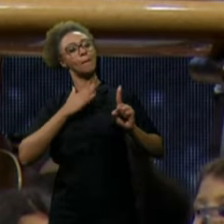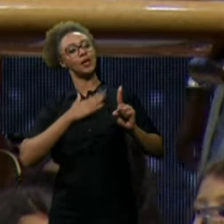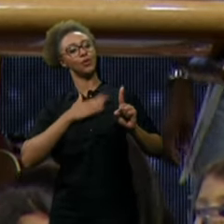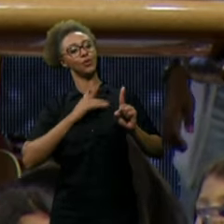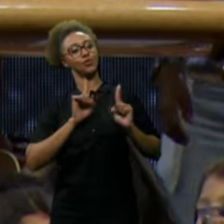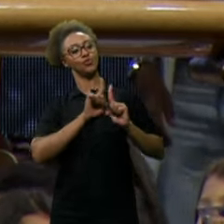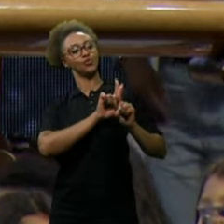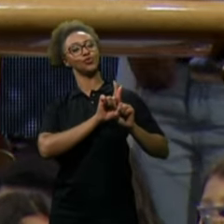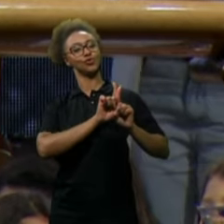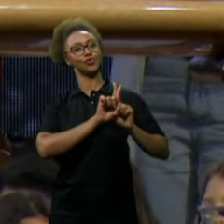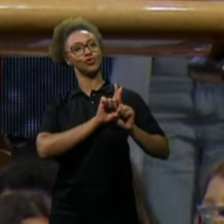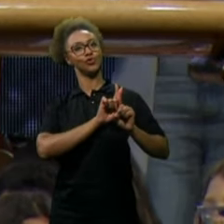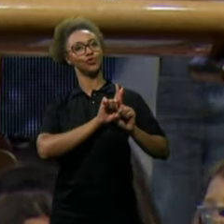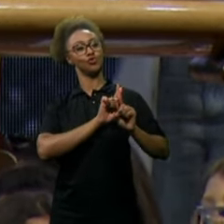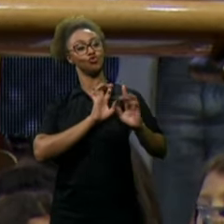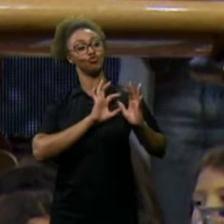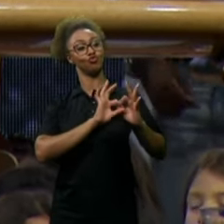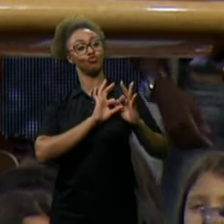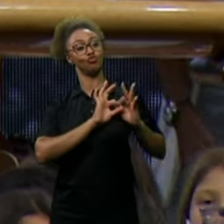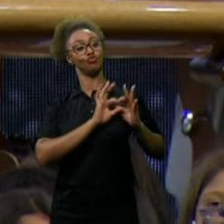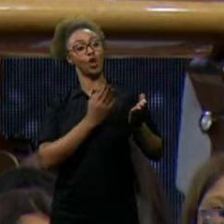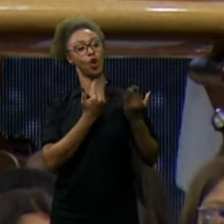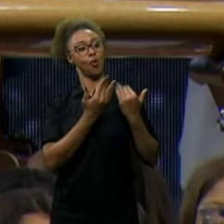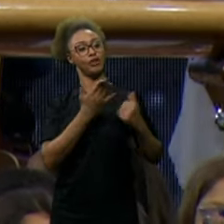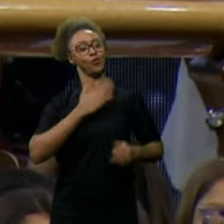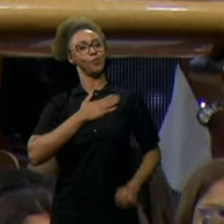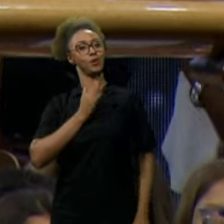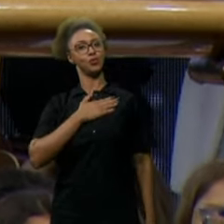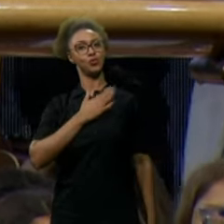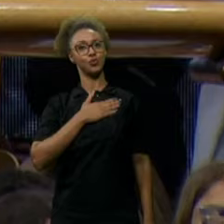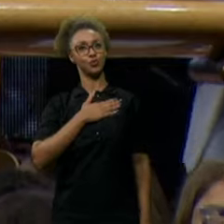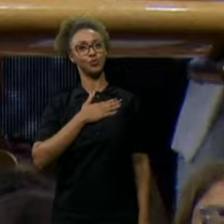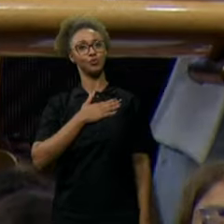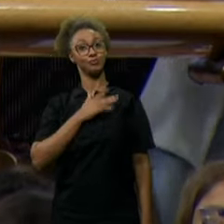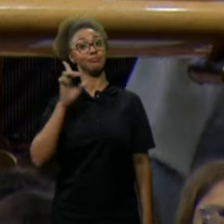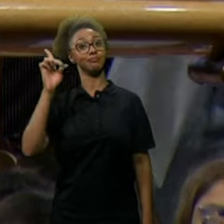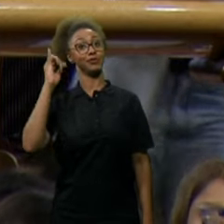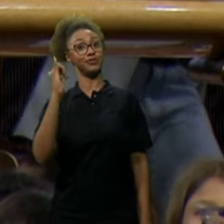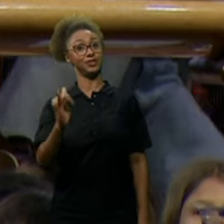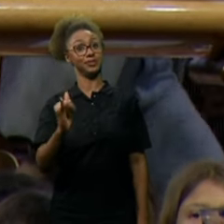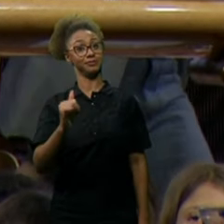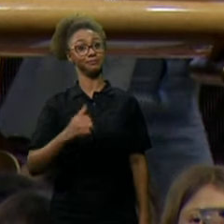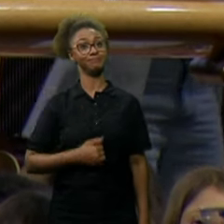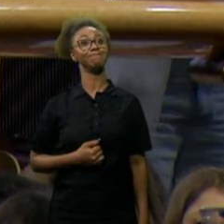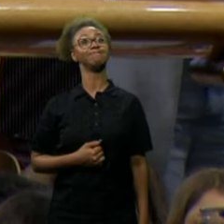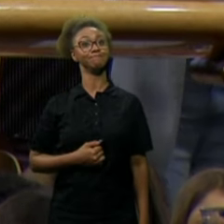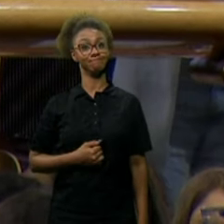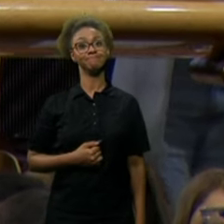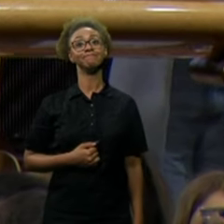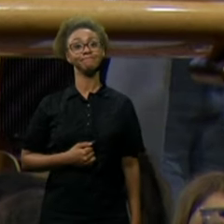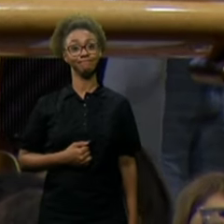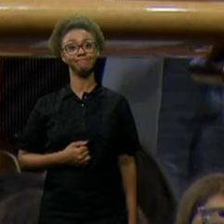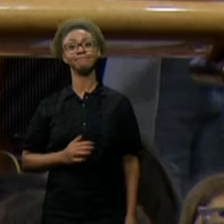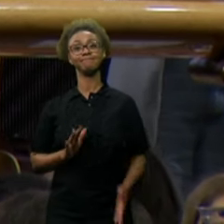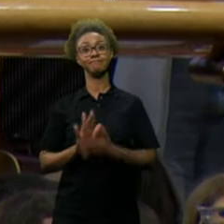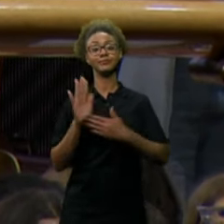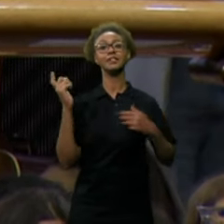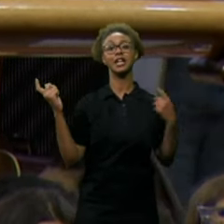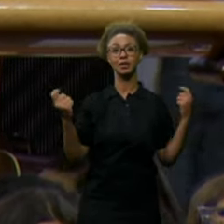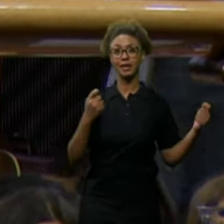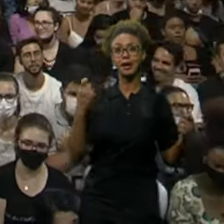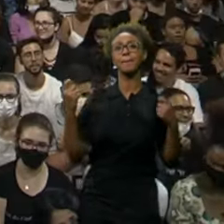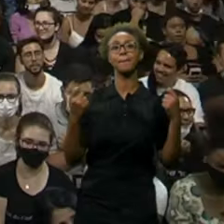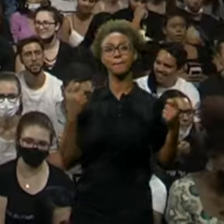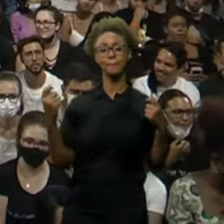comigo vai conversar comigo o Ander e barracão de levar